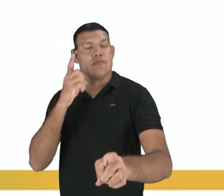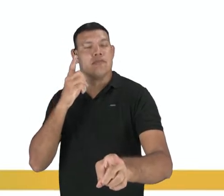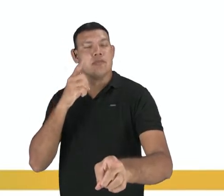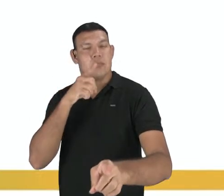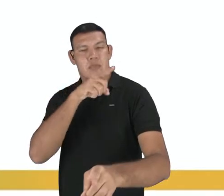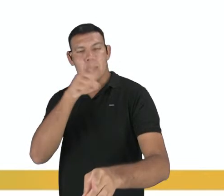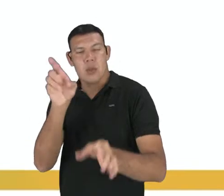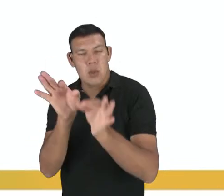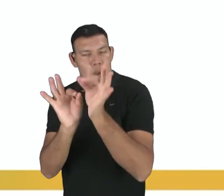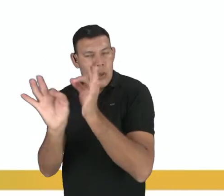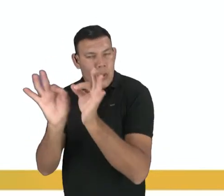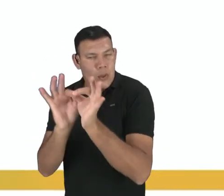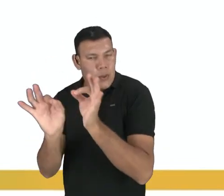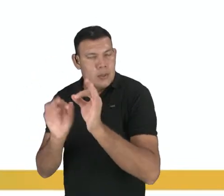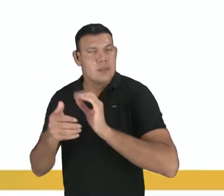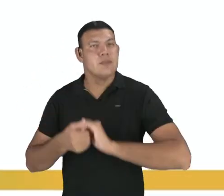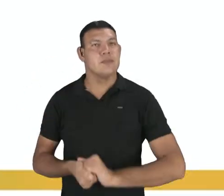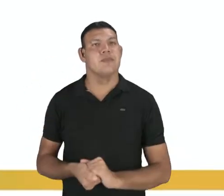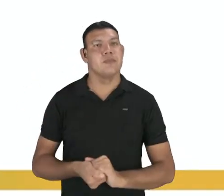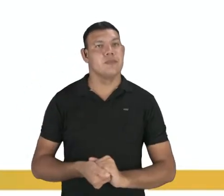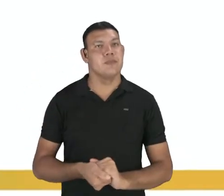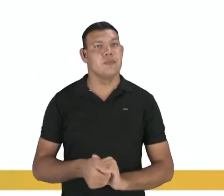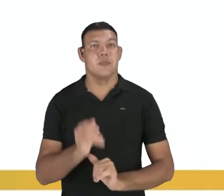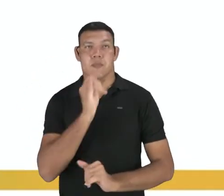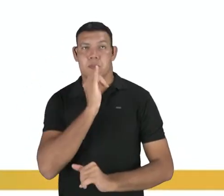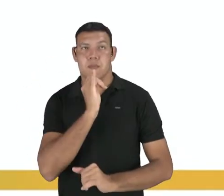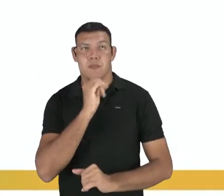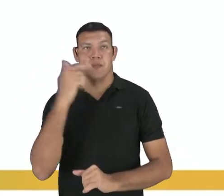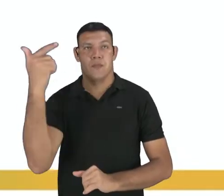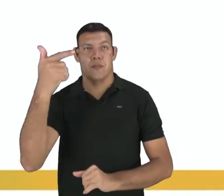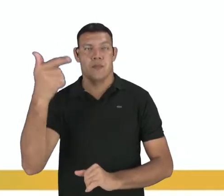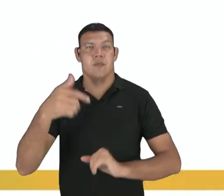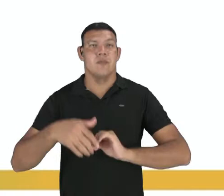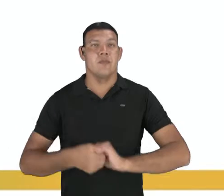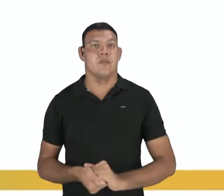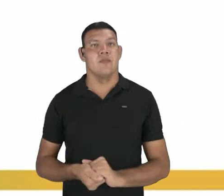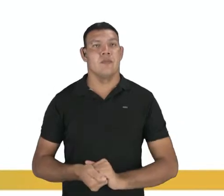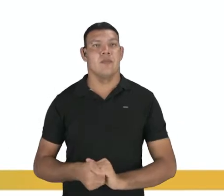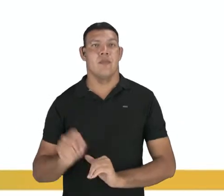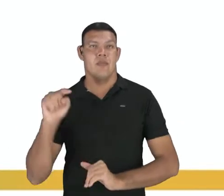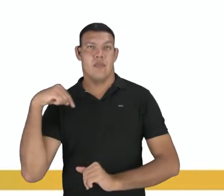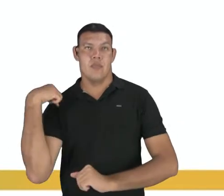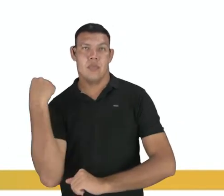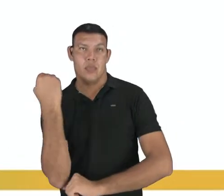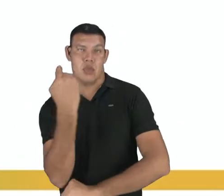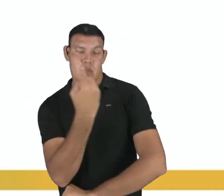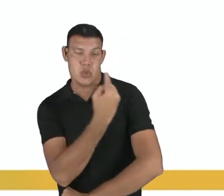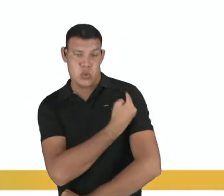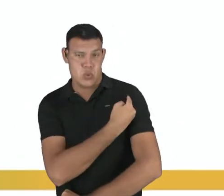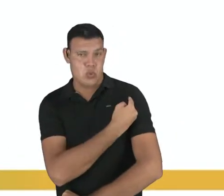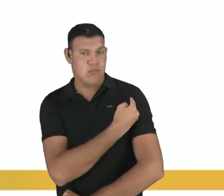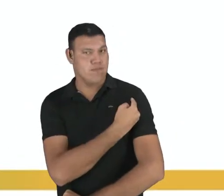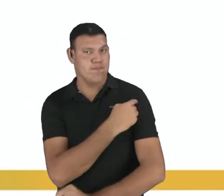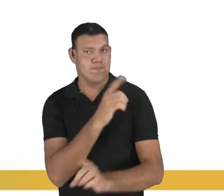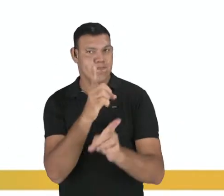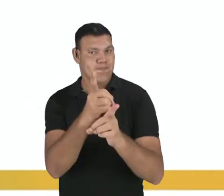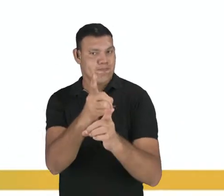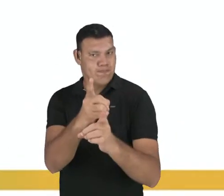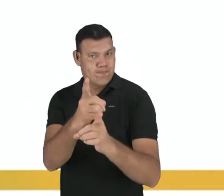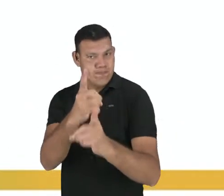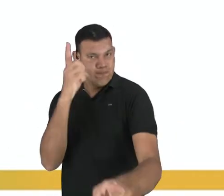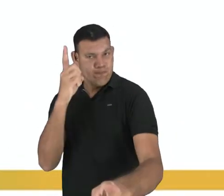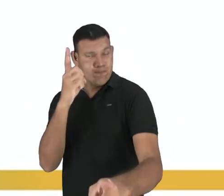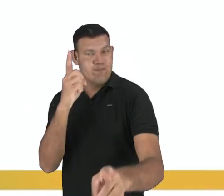tramando. Exemplo número 2. We will never find out the truth about